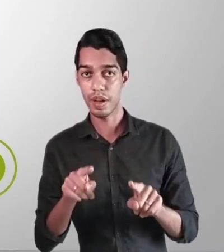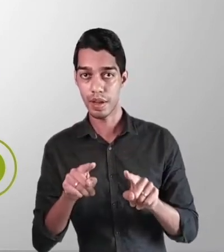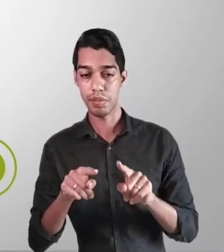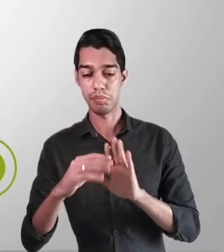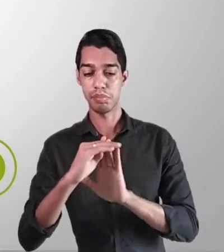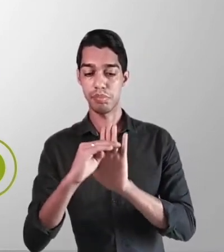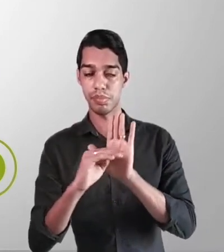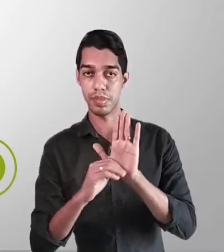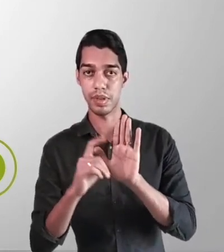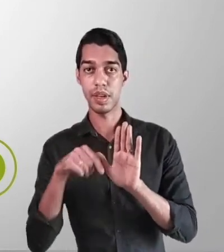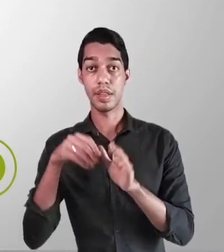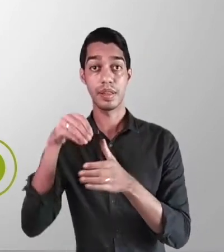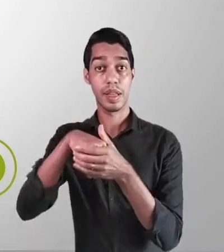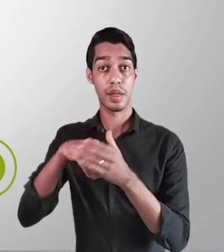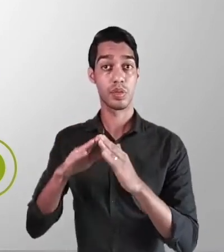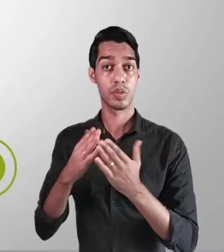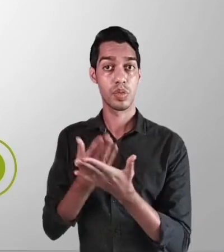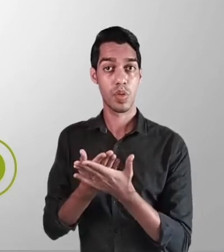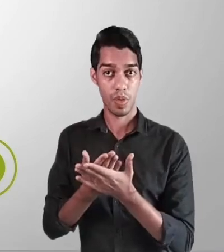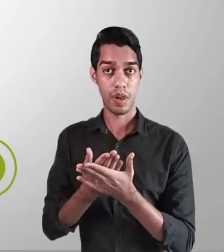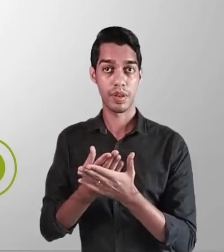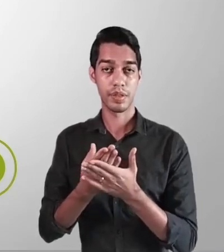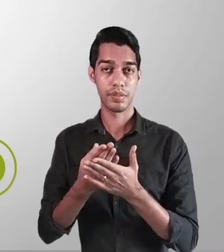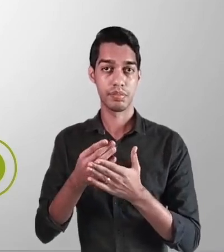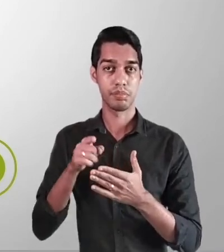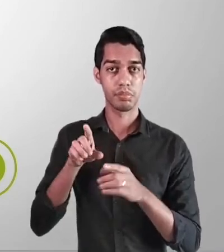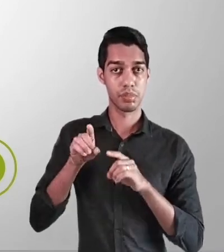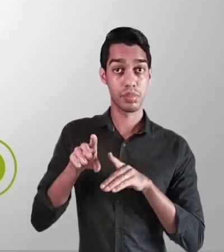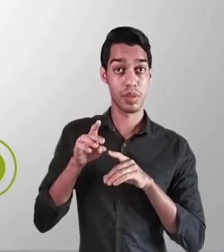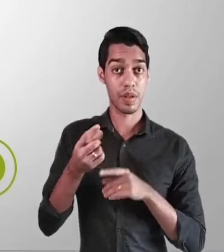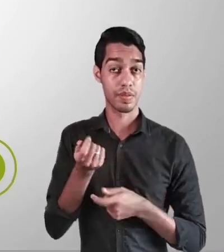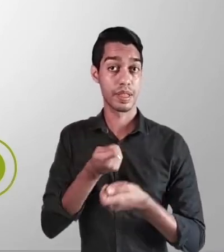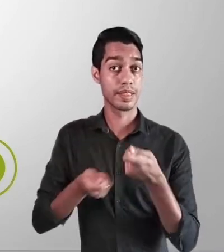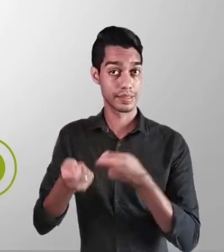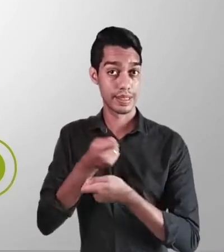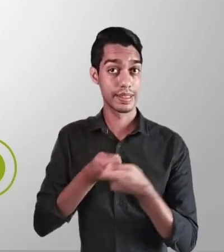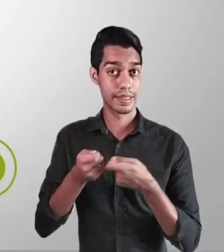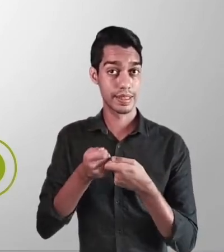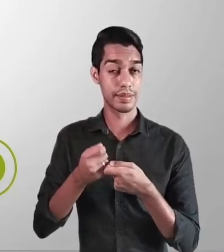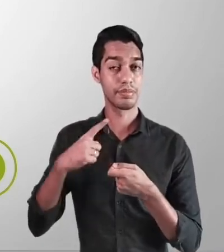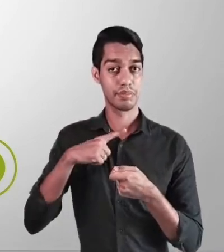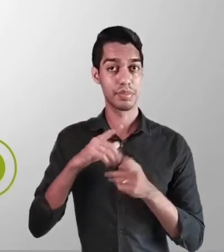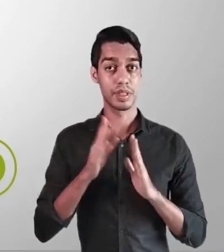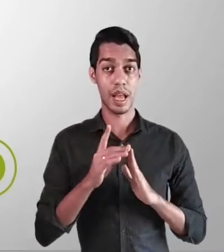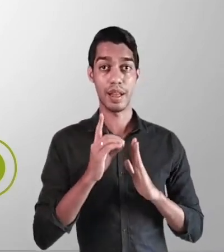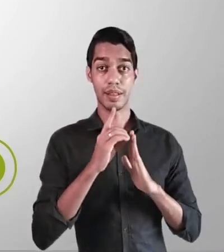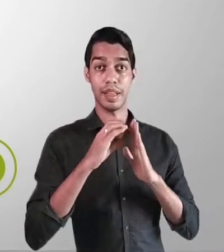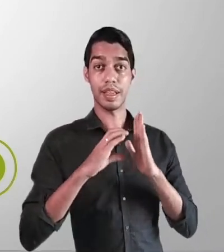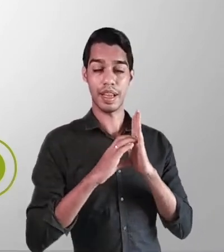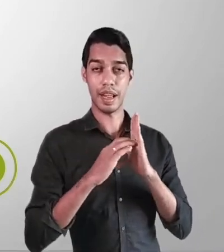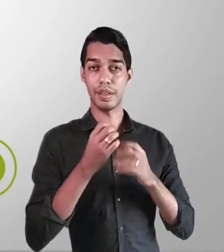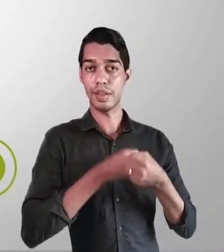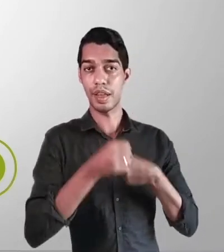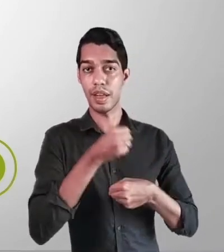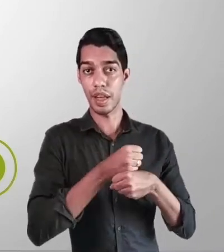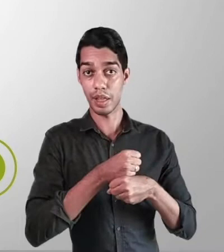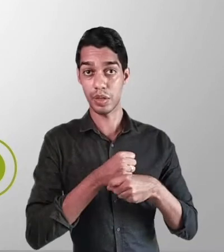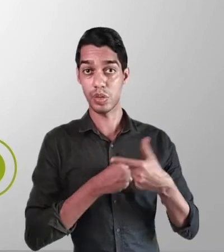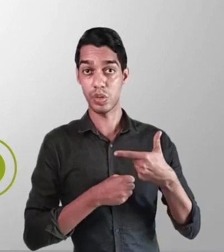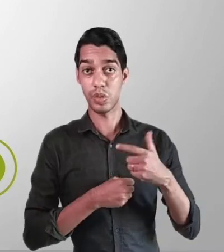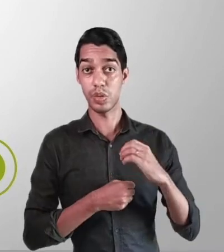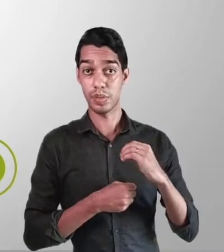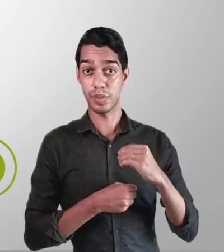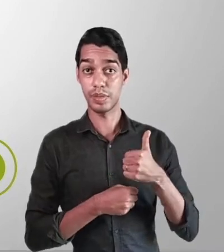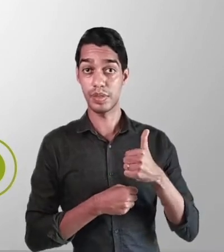escolas, que foi viabilizado por meio de um decreto de 2010, inclusive, que estabeleceu ali